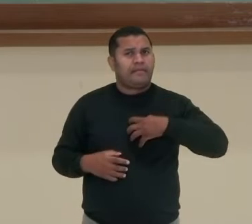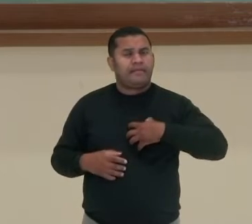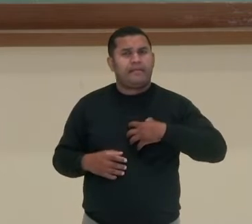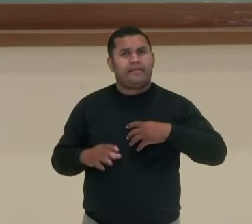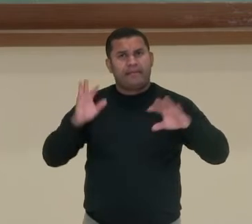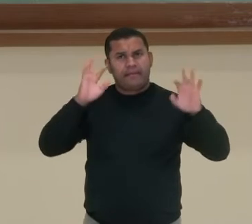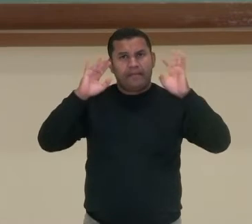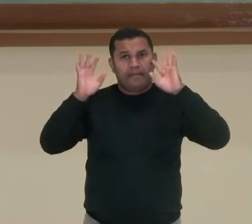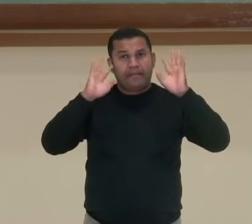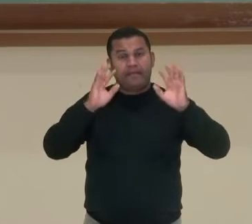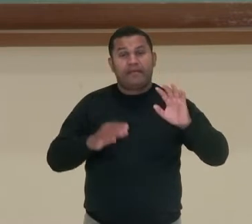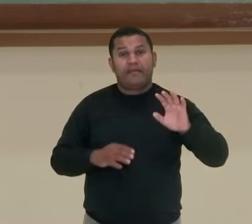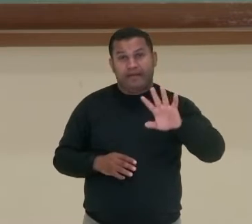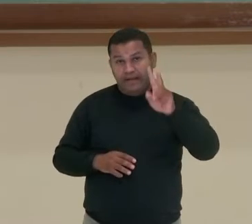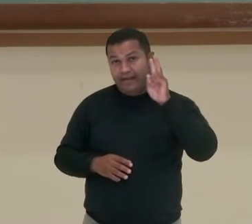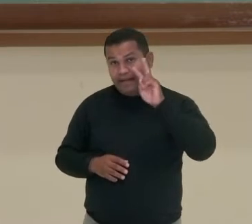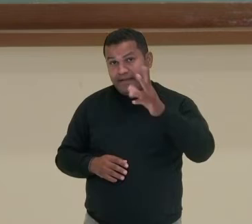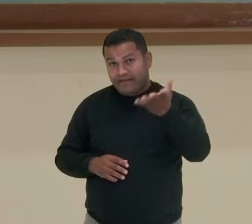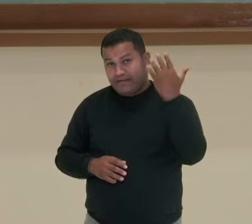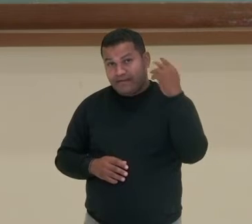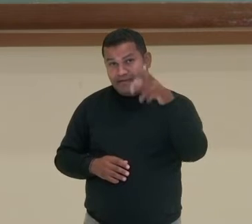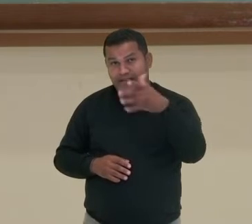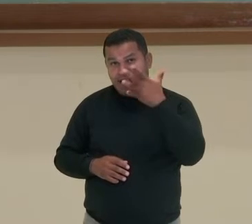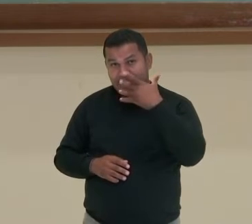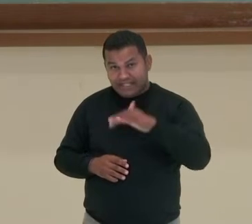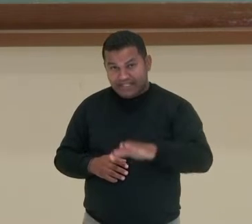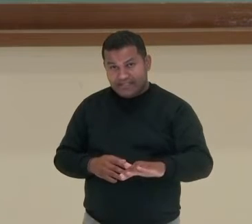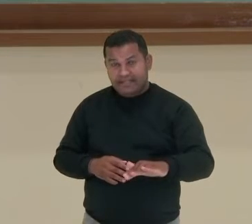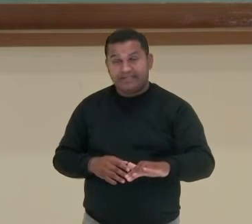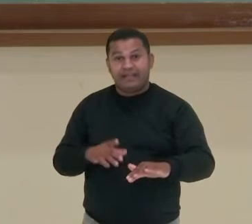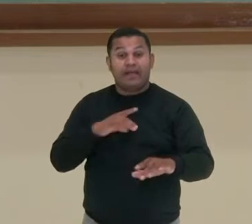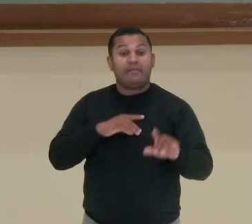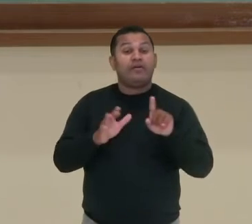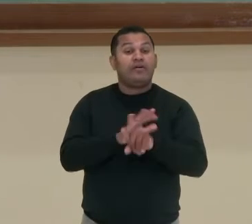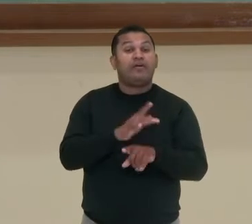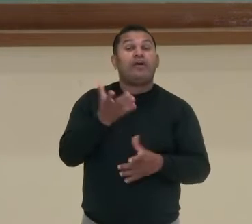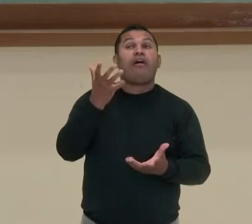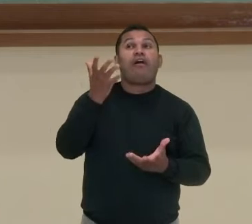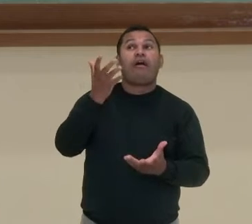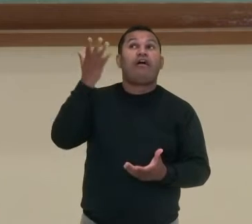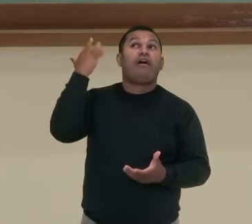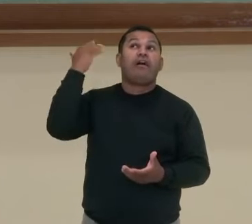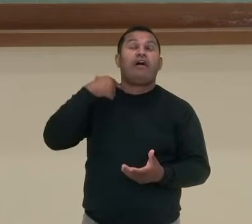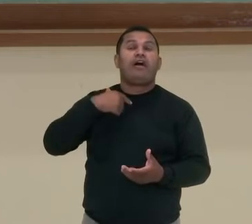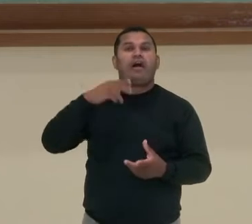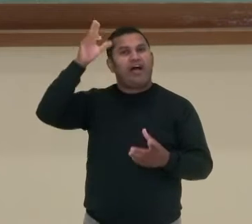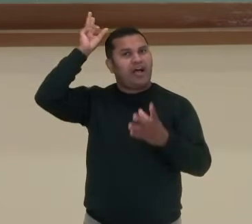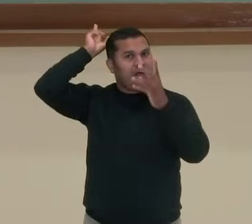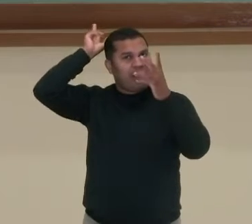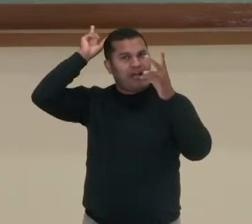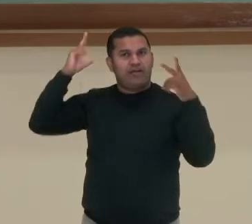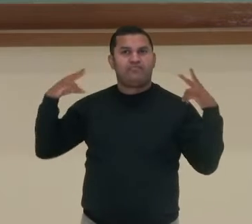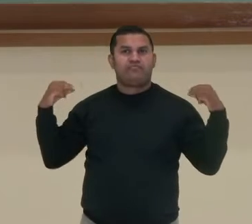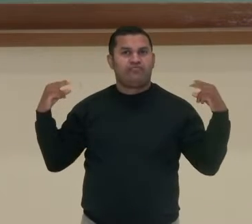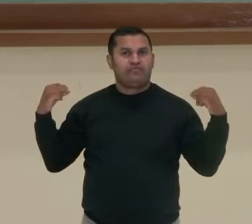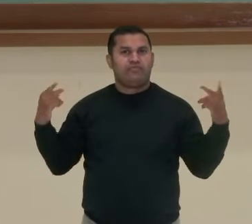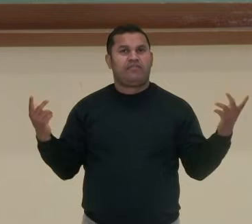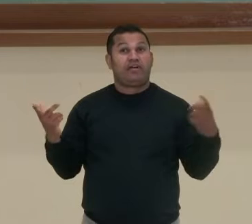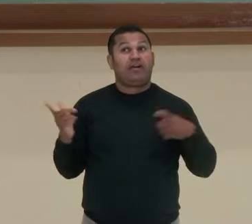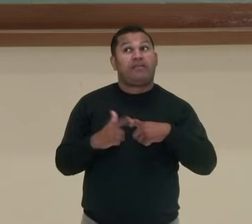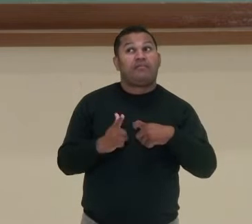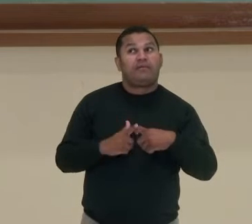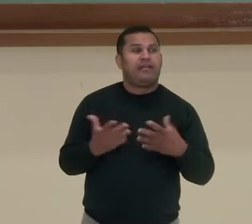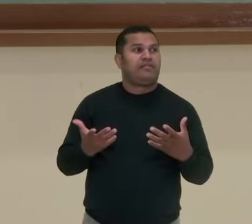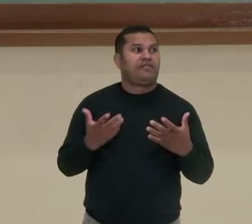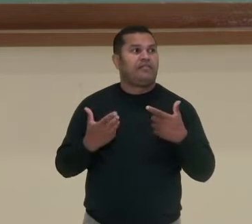sempre falavam assim, eu quero ser policial quando eu crescer. Não, eu quero ser médico. Não, eu quero ser motorista, que nem meu papai. E agora vocês pararam